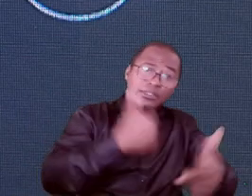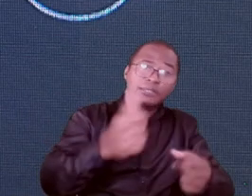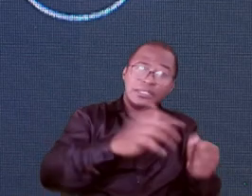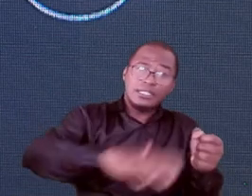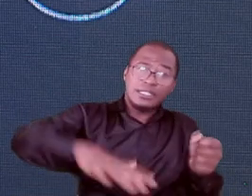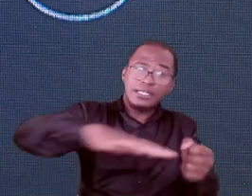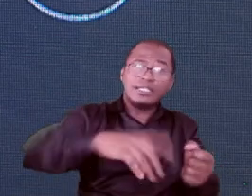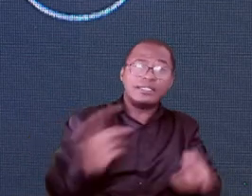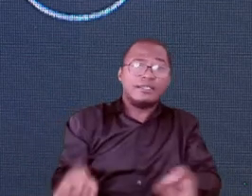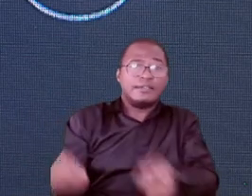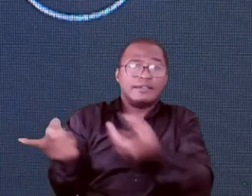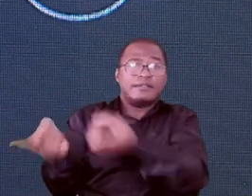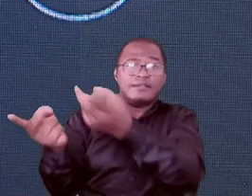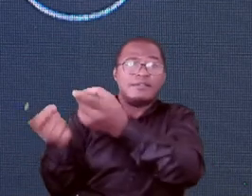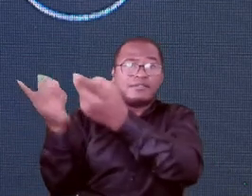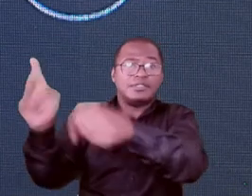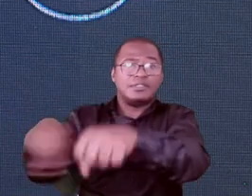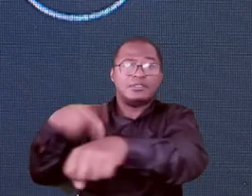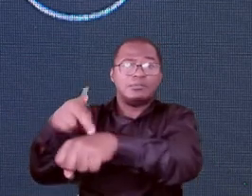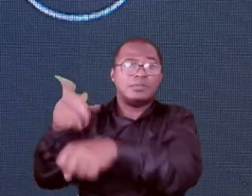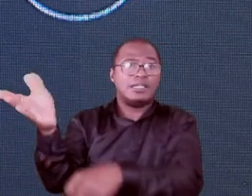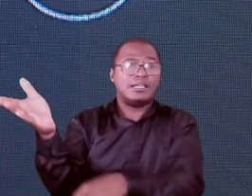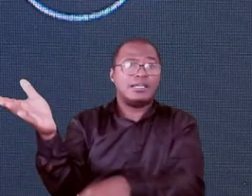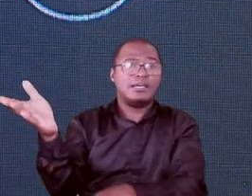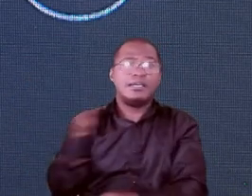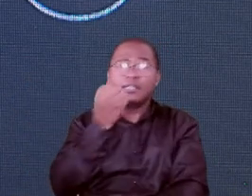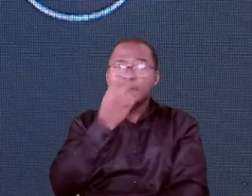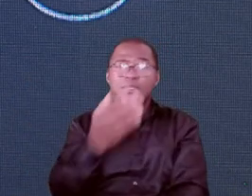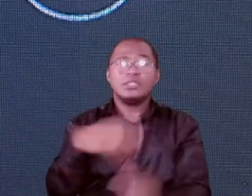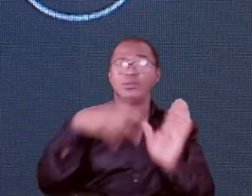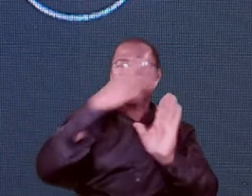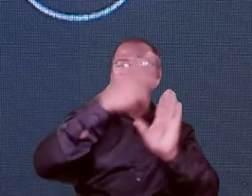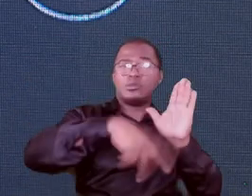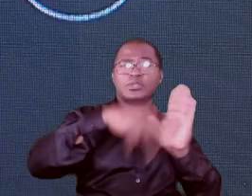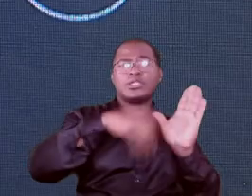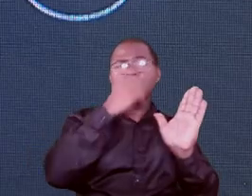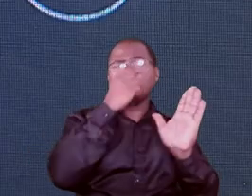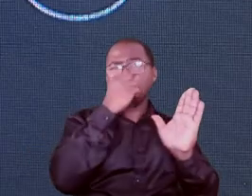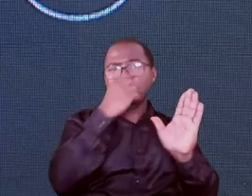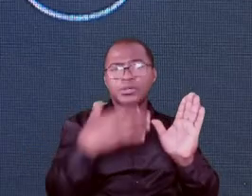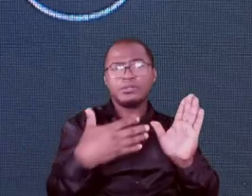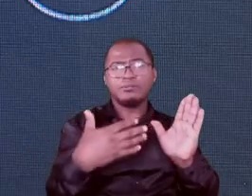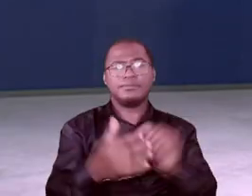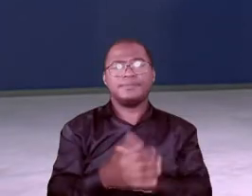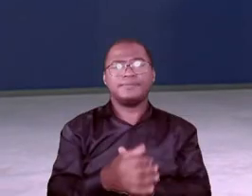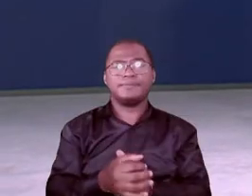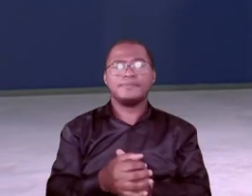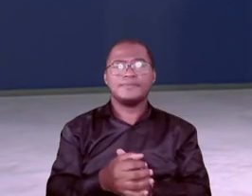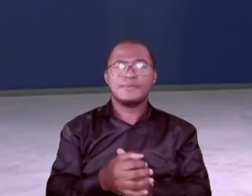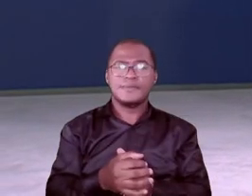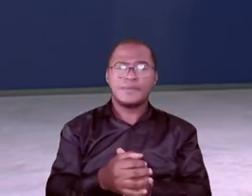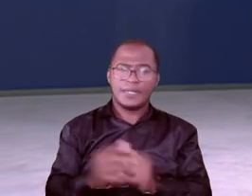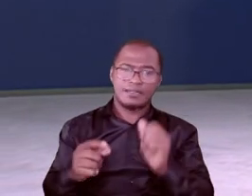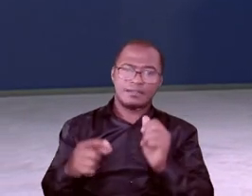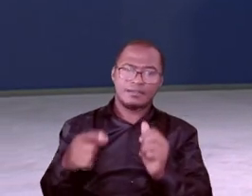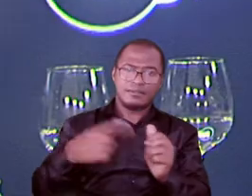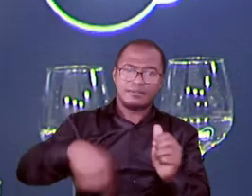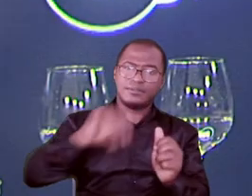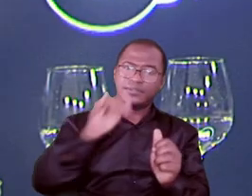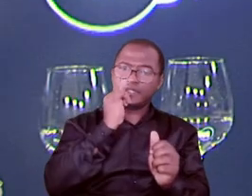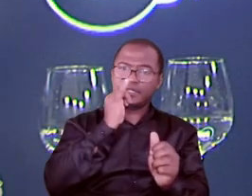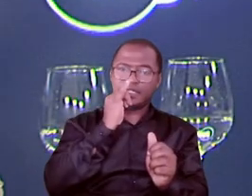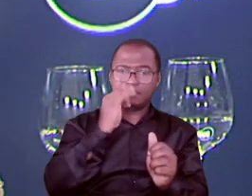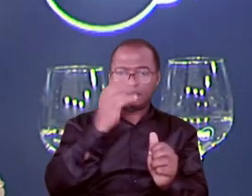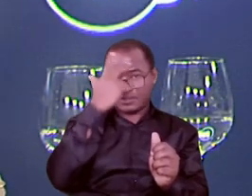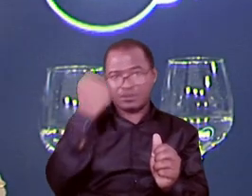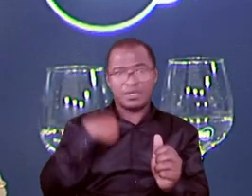ali Então puxa é um projeto normalmente super longos Então você vocês não são custo para o cliente são parceiros